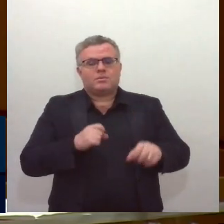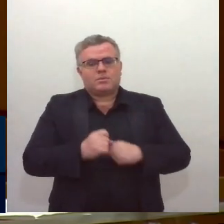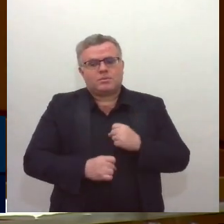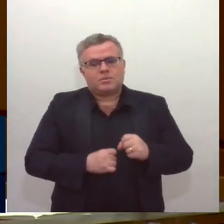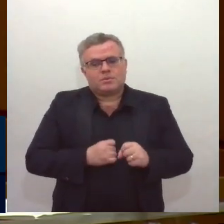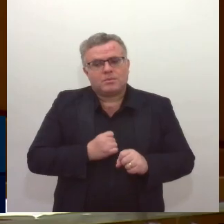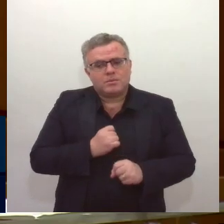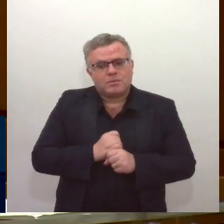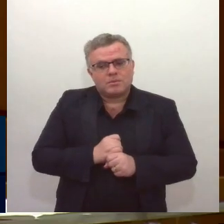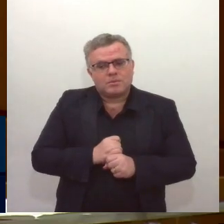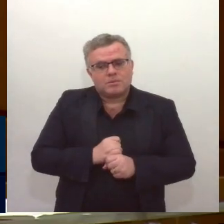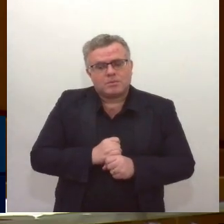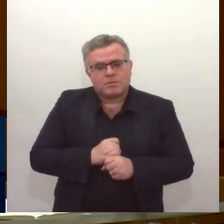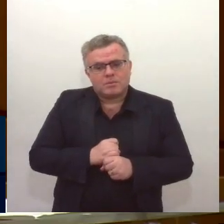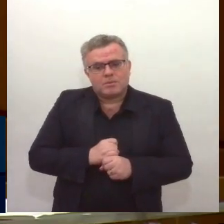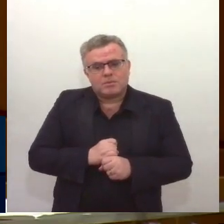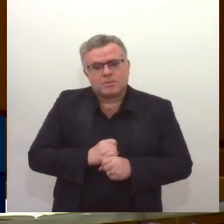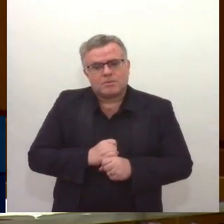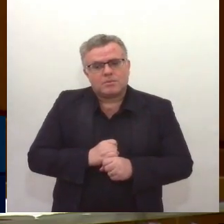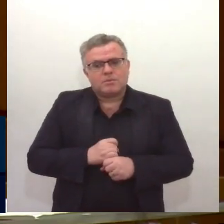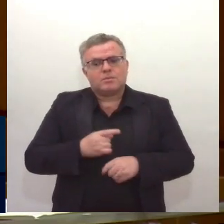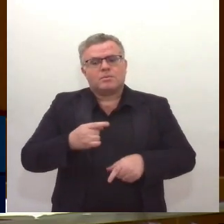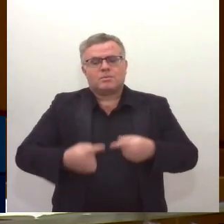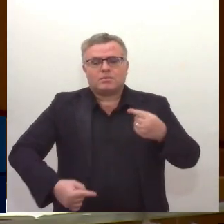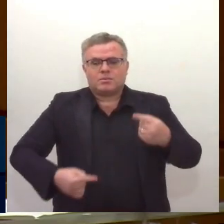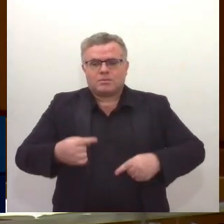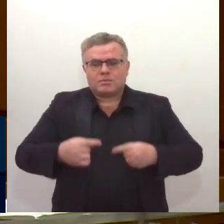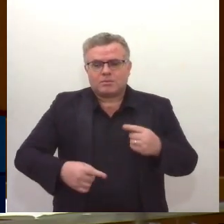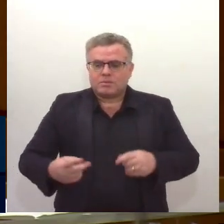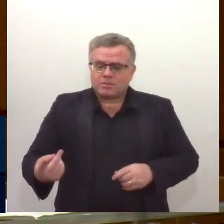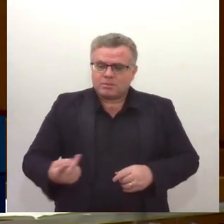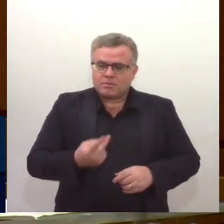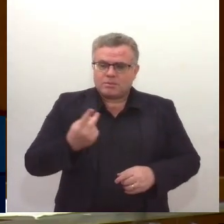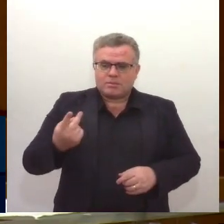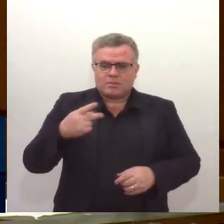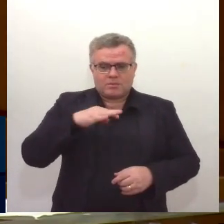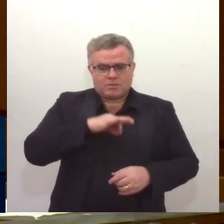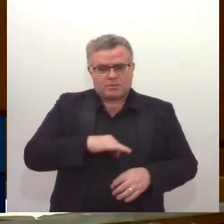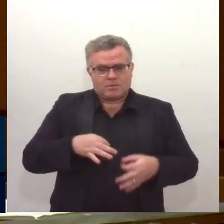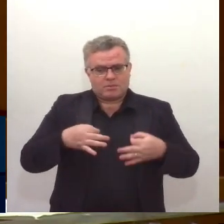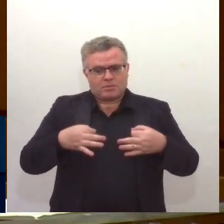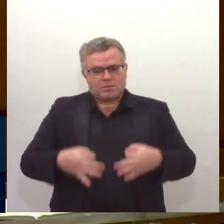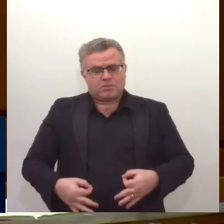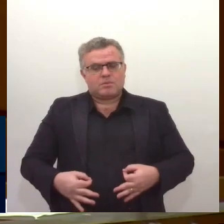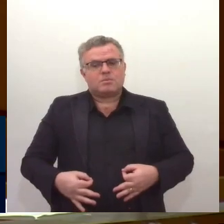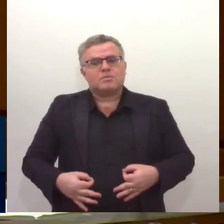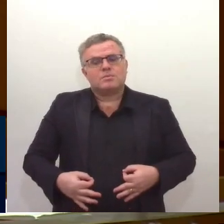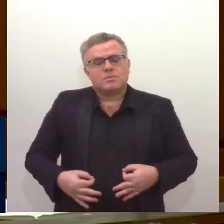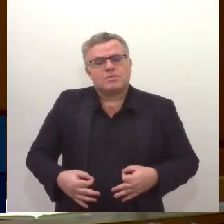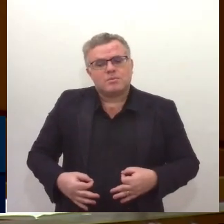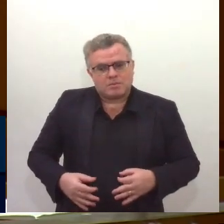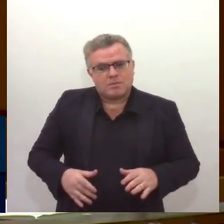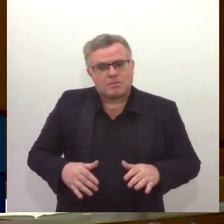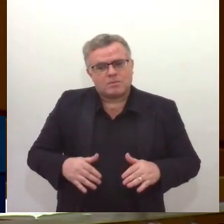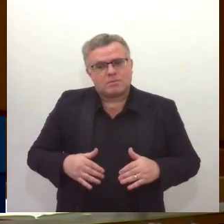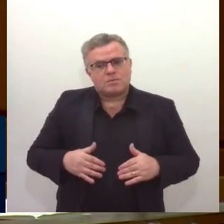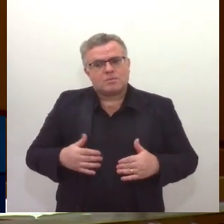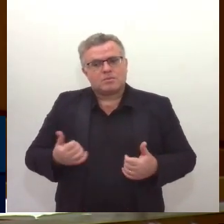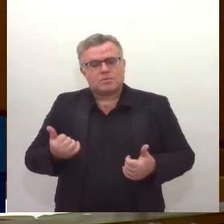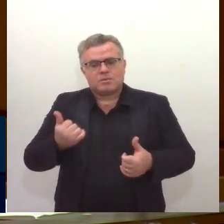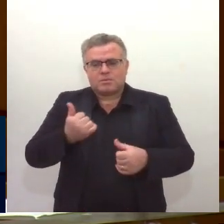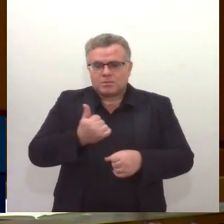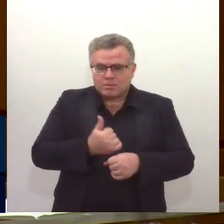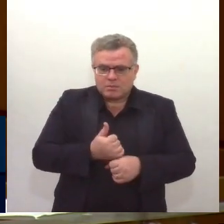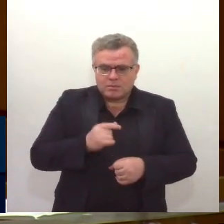uma política de valorização do piso salarial na carreira em substituição à premiação